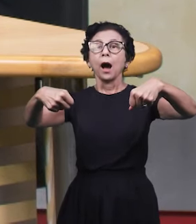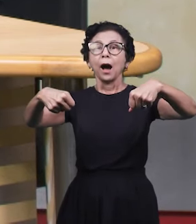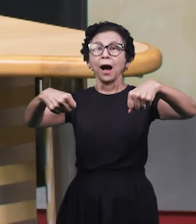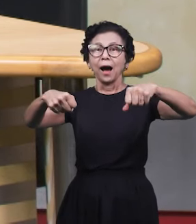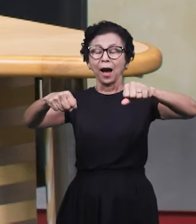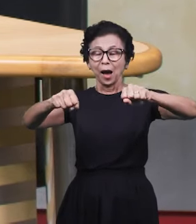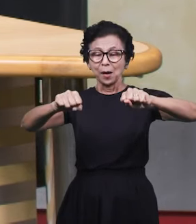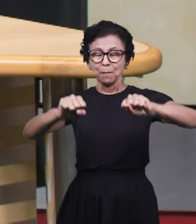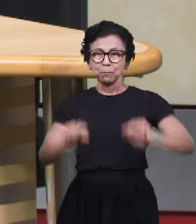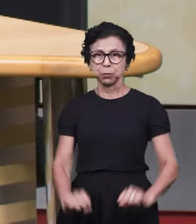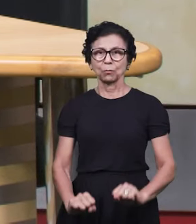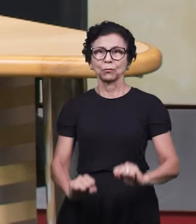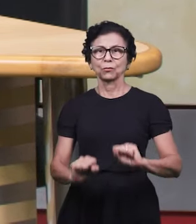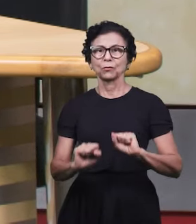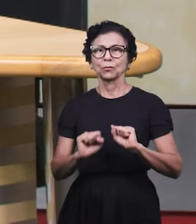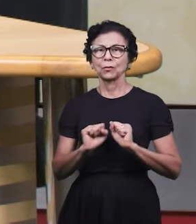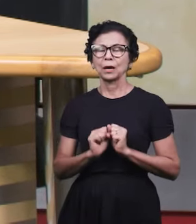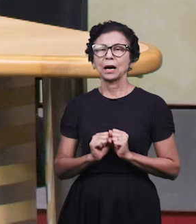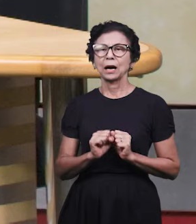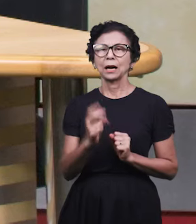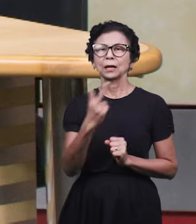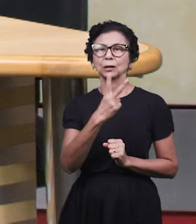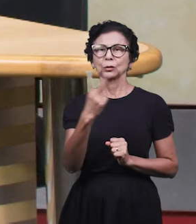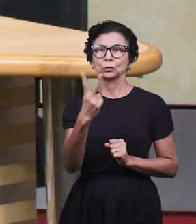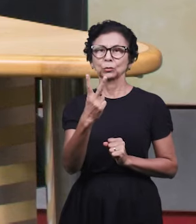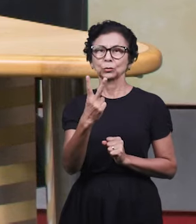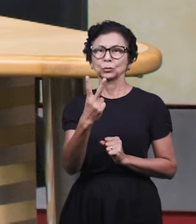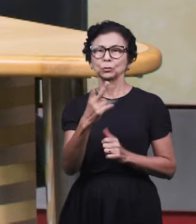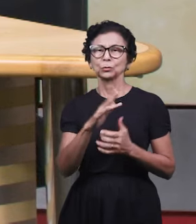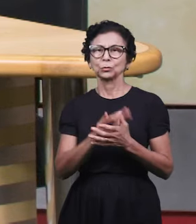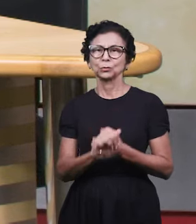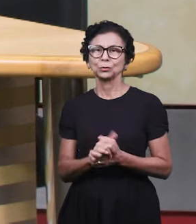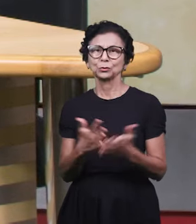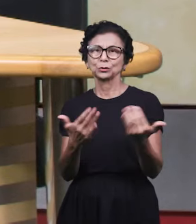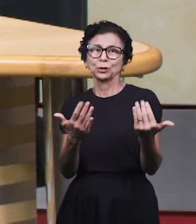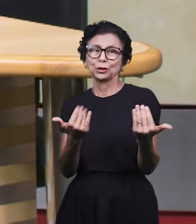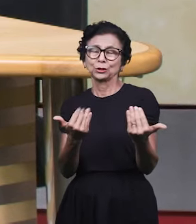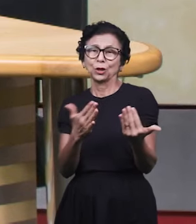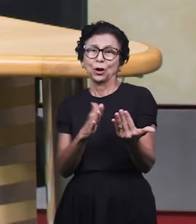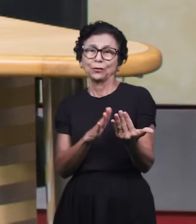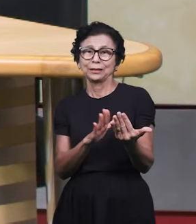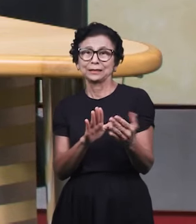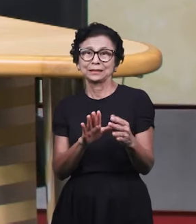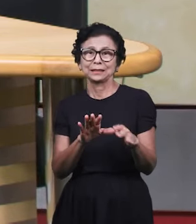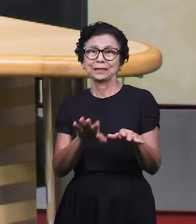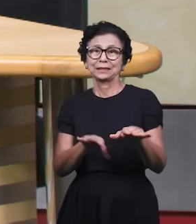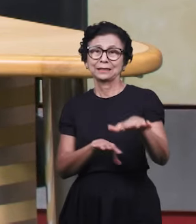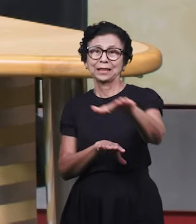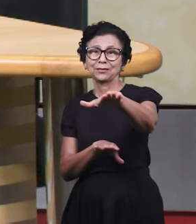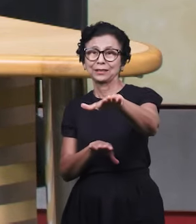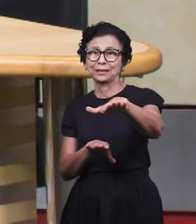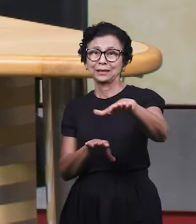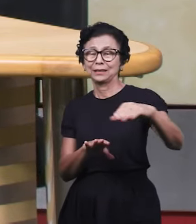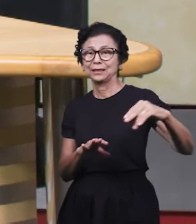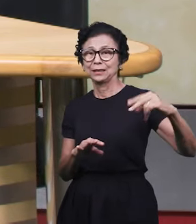se ajoelharam. Um era da igreja, desviado. Eu fui da igreja, desviei